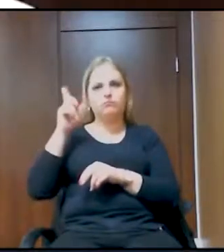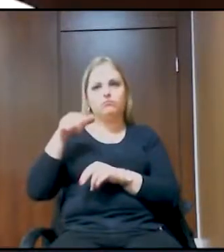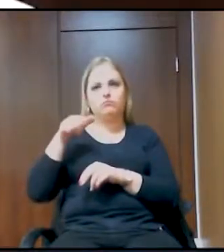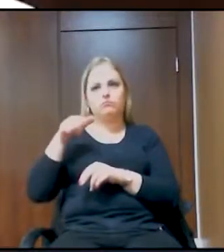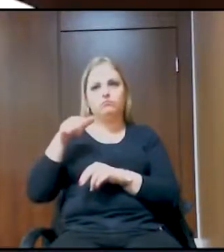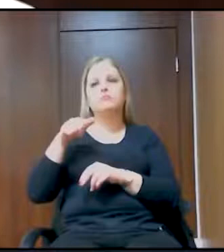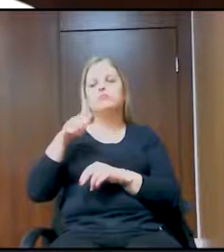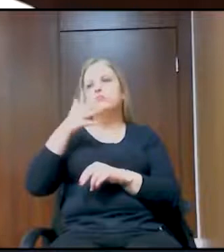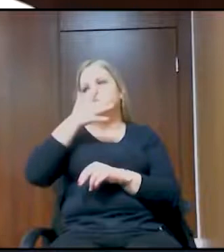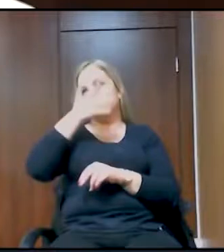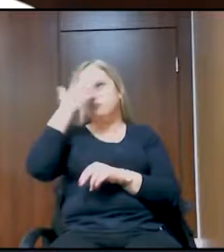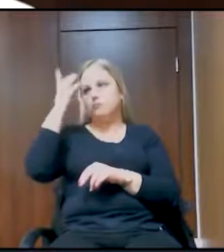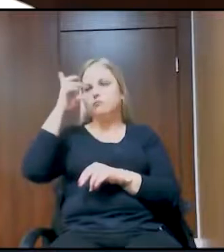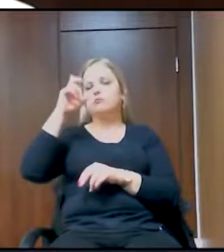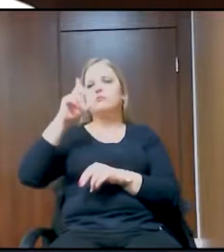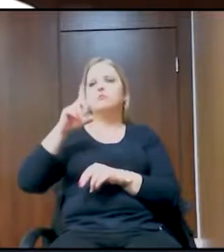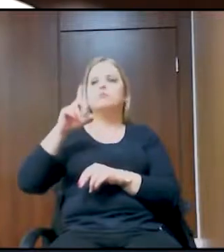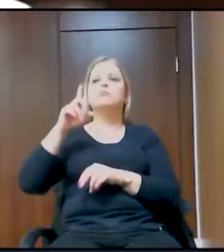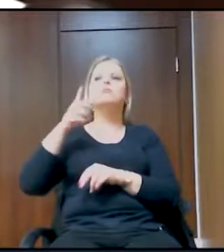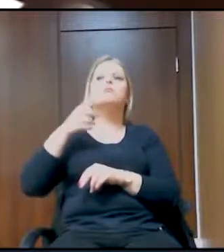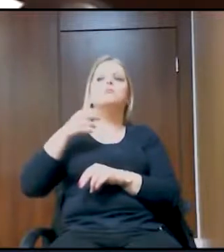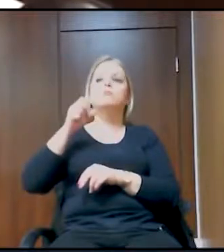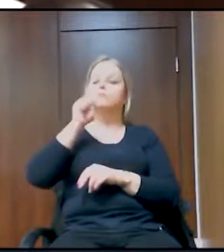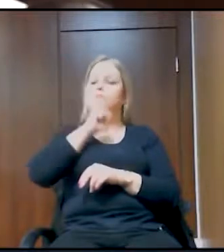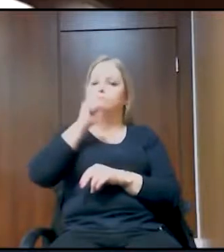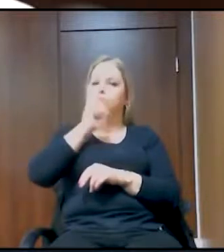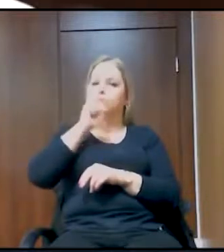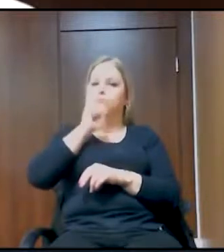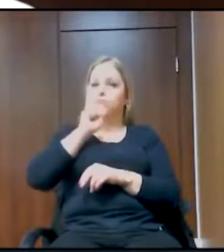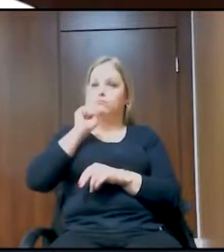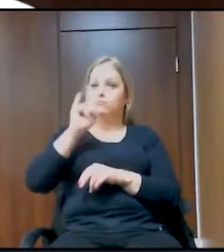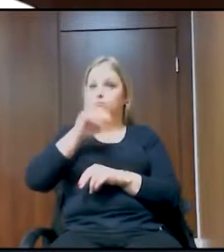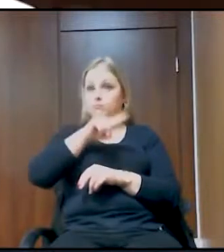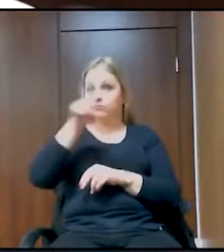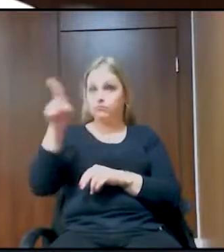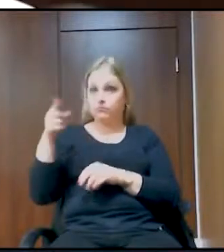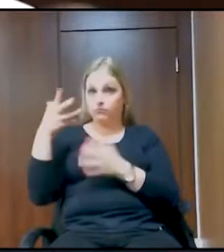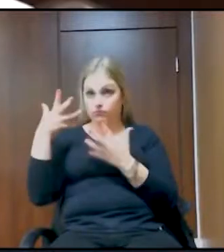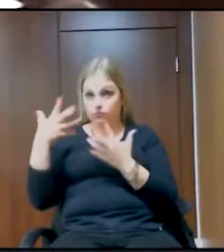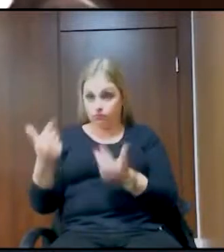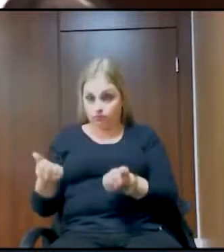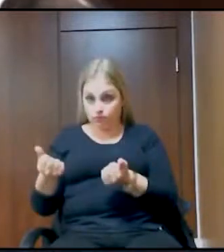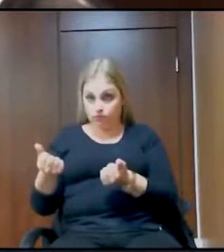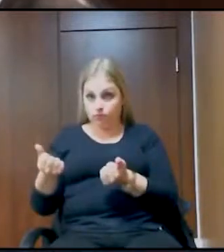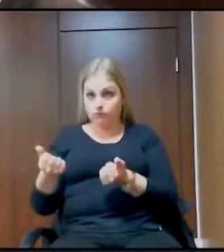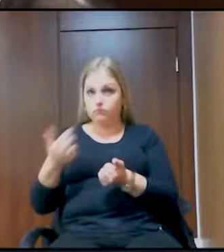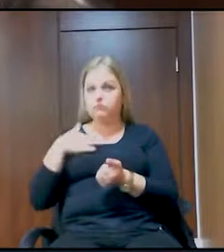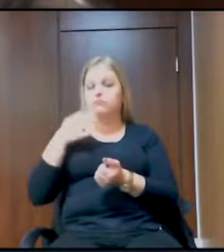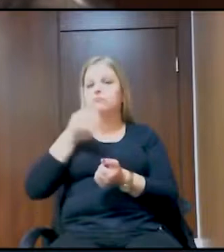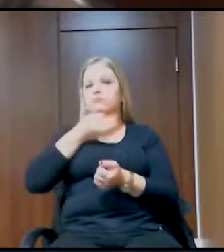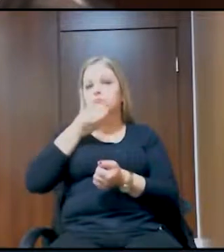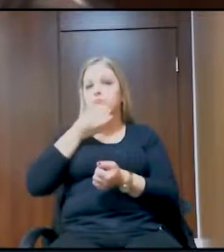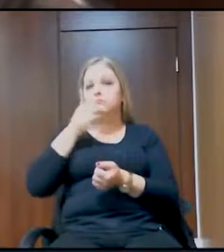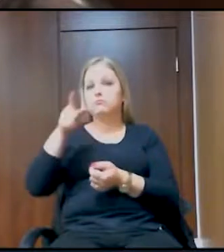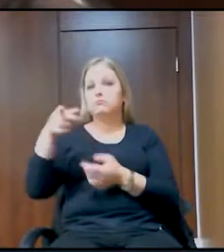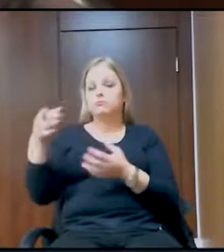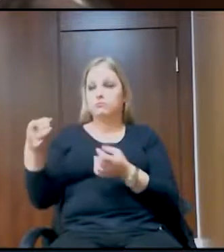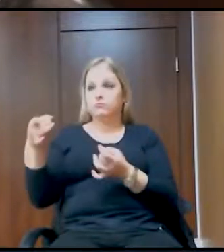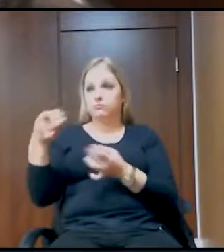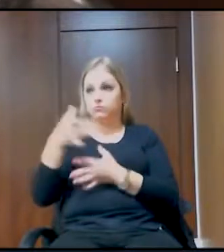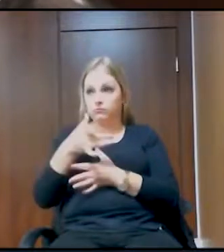população idosa. Então, se todo mundo tiver de acordo, eu queria sugerir para a gente, após a fala, né,